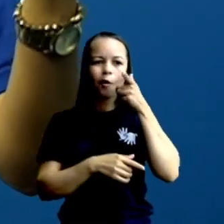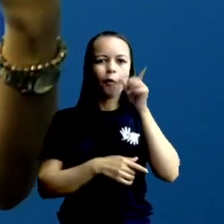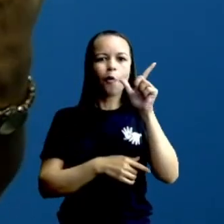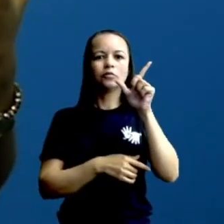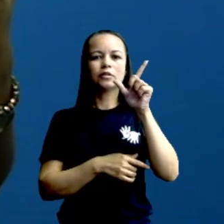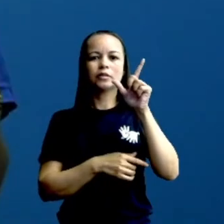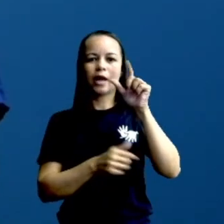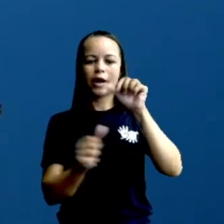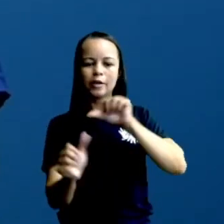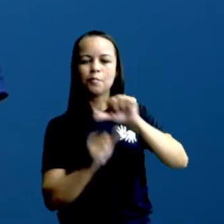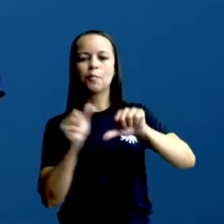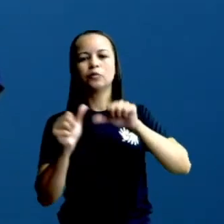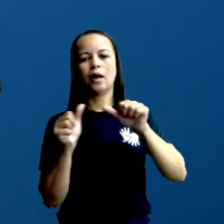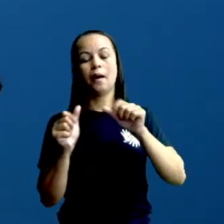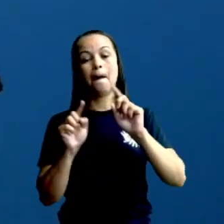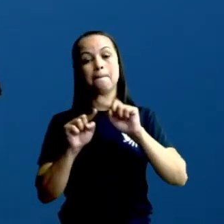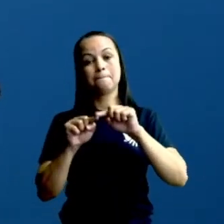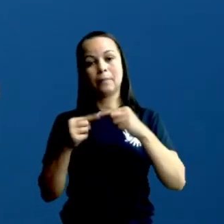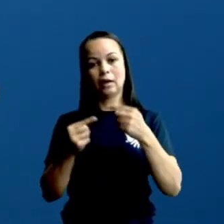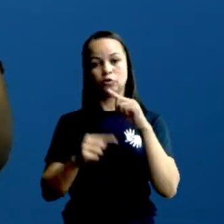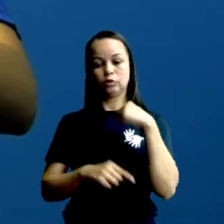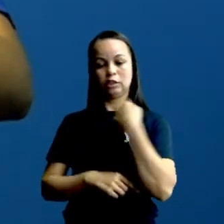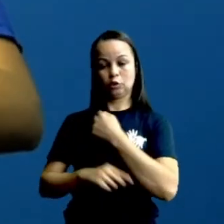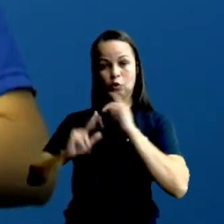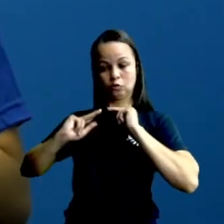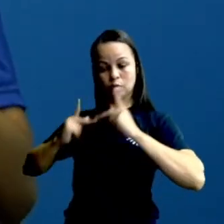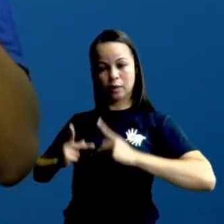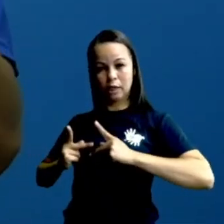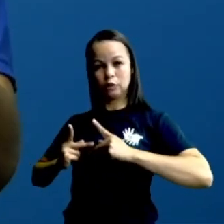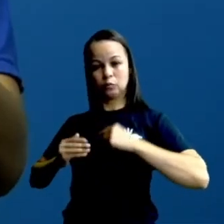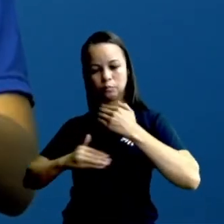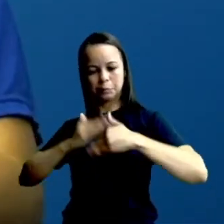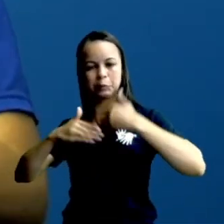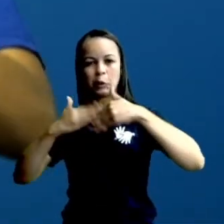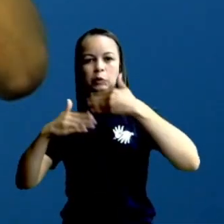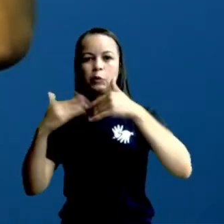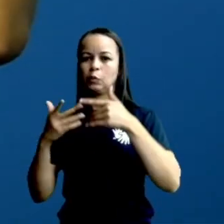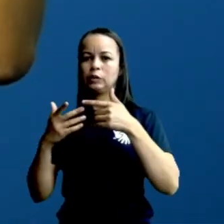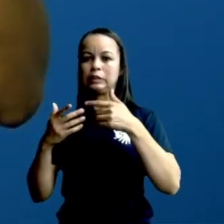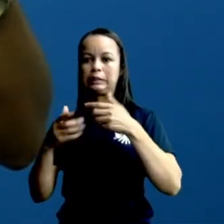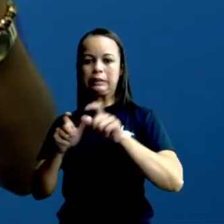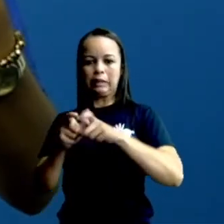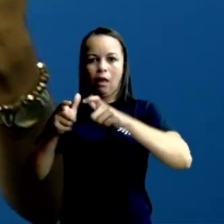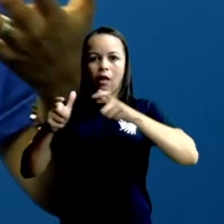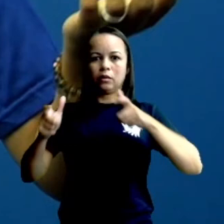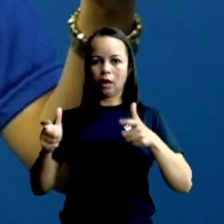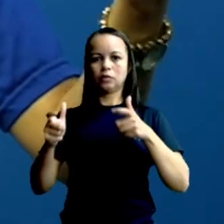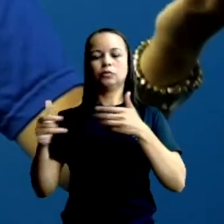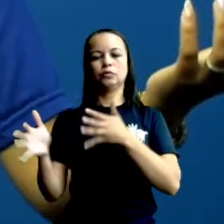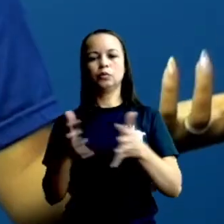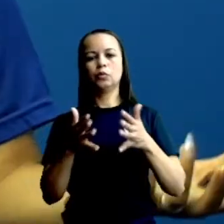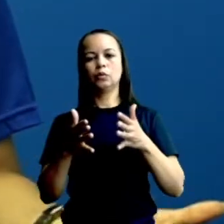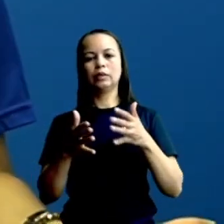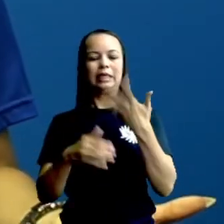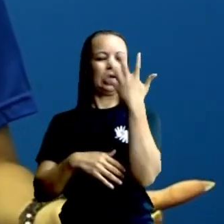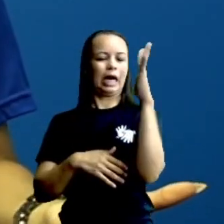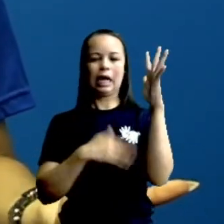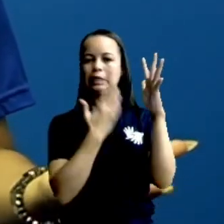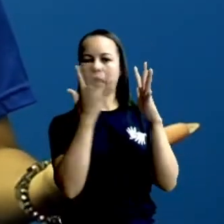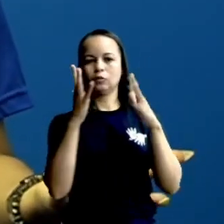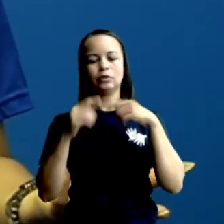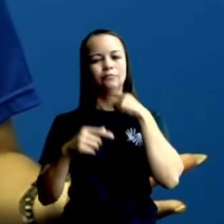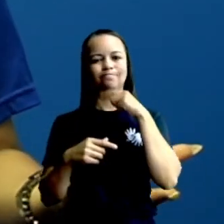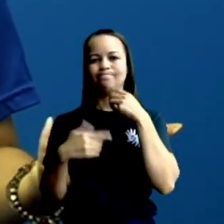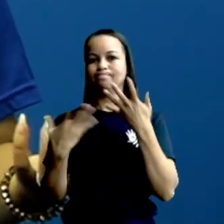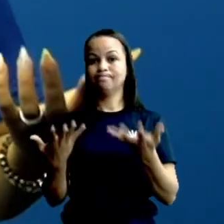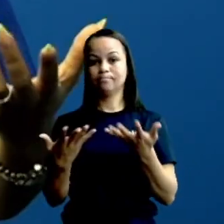consegue reverter. Mas o que a gente produz, às vezes é tão acima da média, que a natureza ela não consegue.